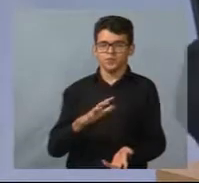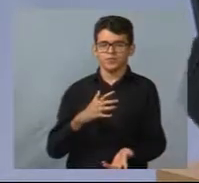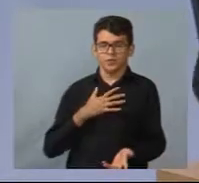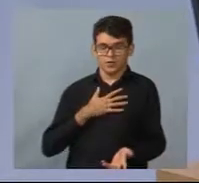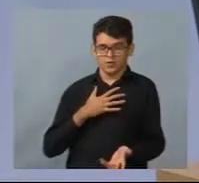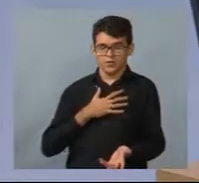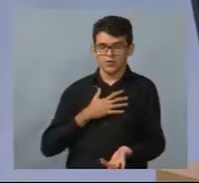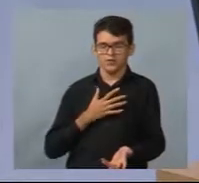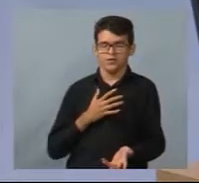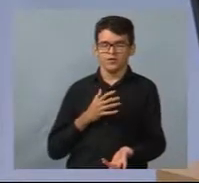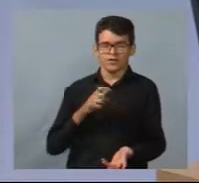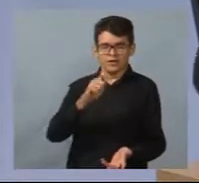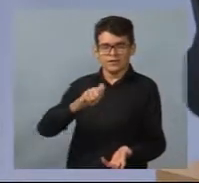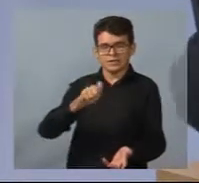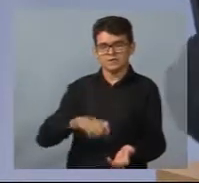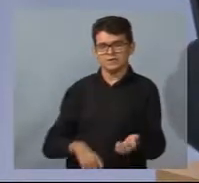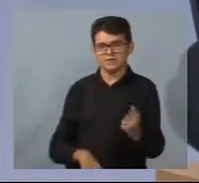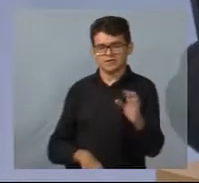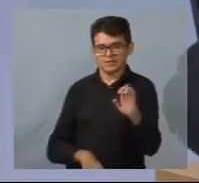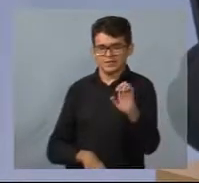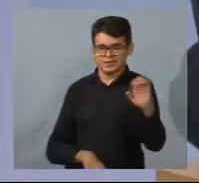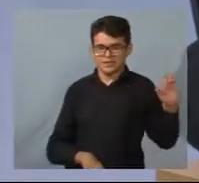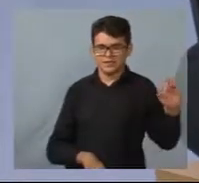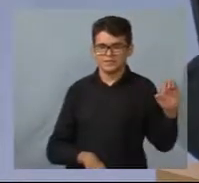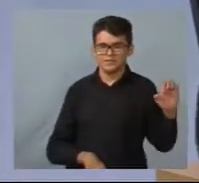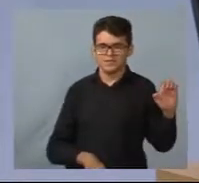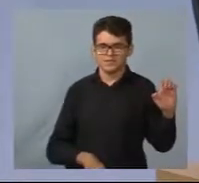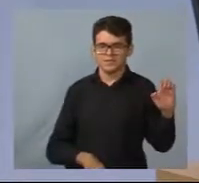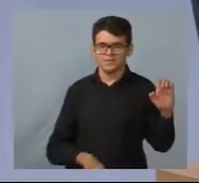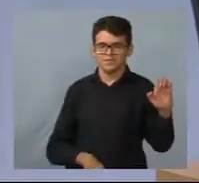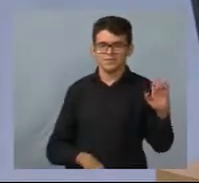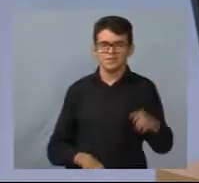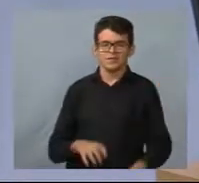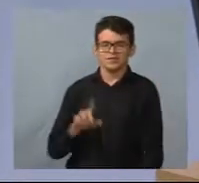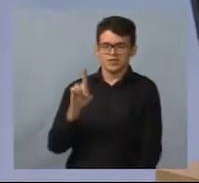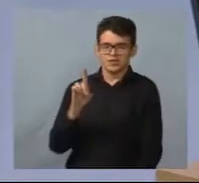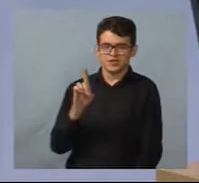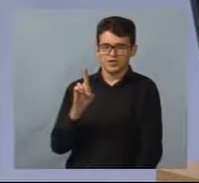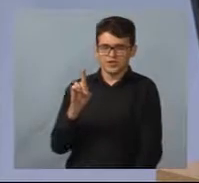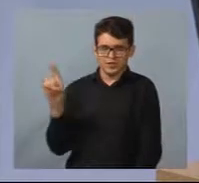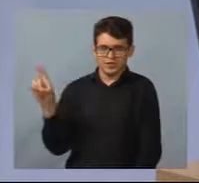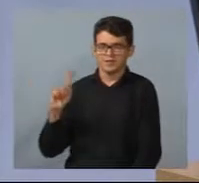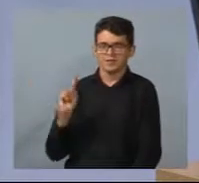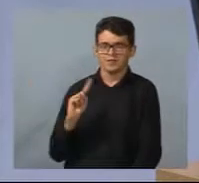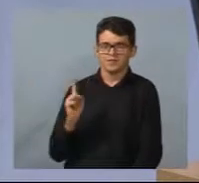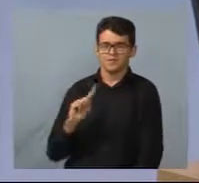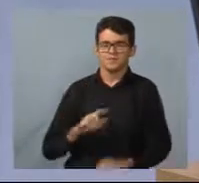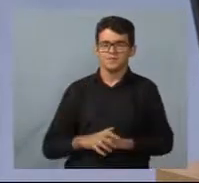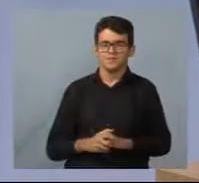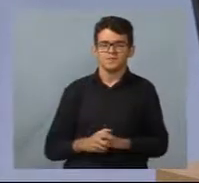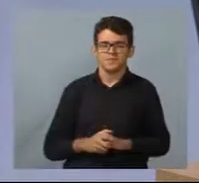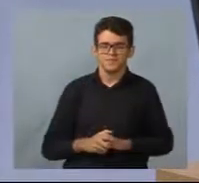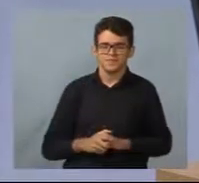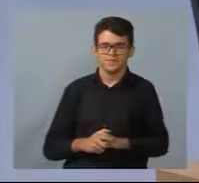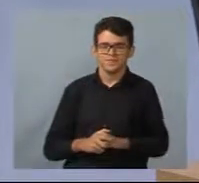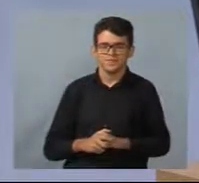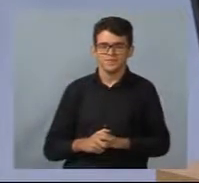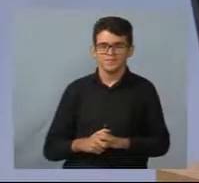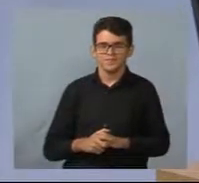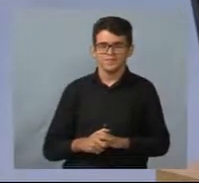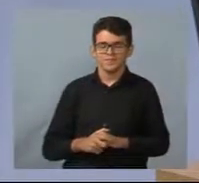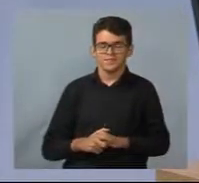porque essa parte do lugar atrapalha a esquerda, não vai lá. Aliás, não vai a lugar nenhum a esquerda, somente